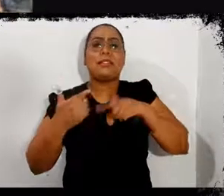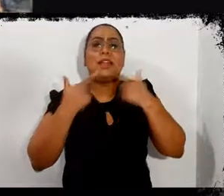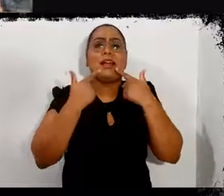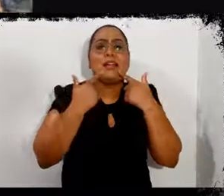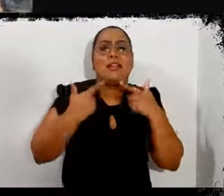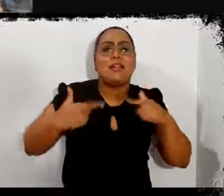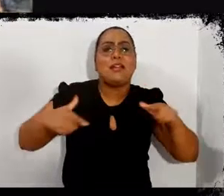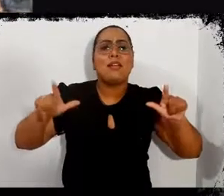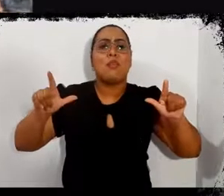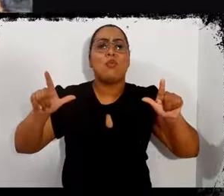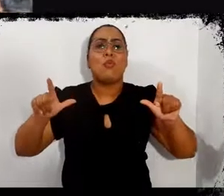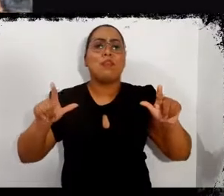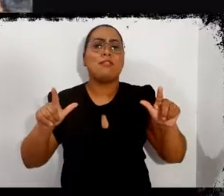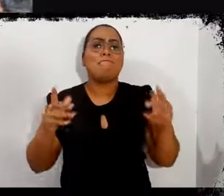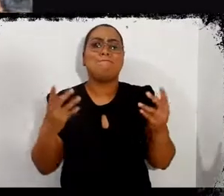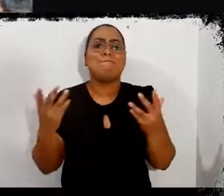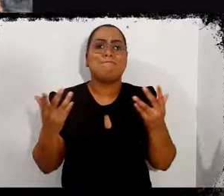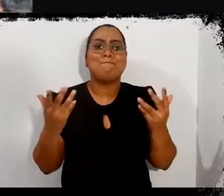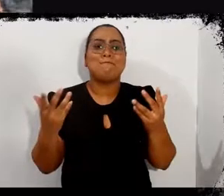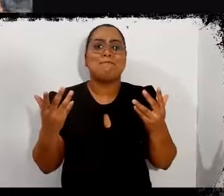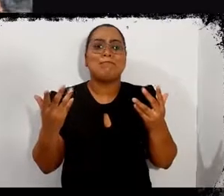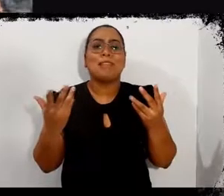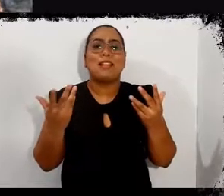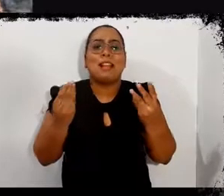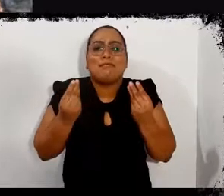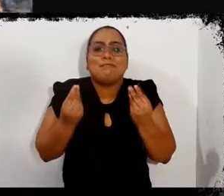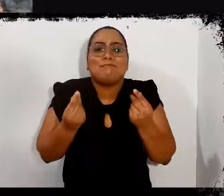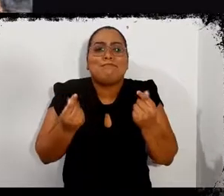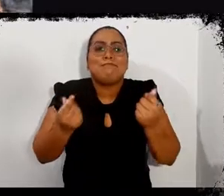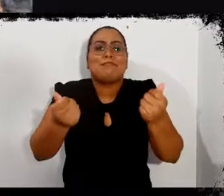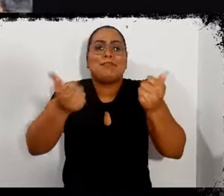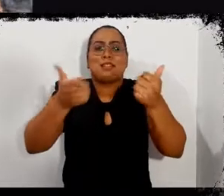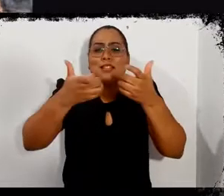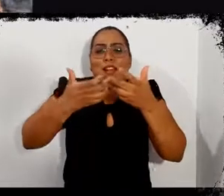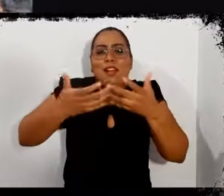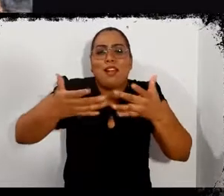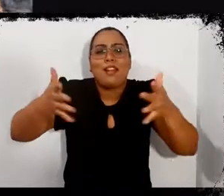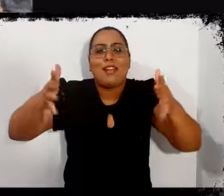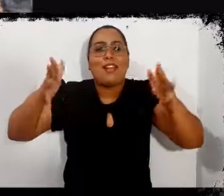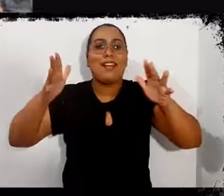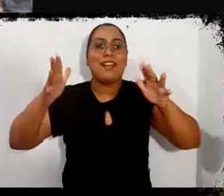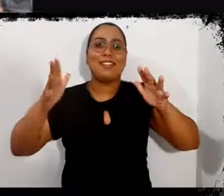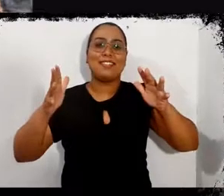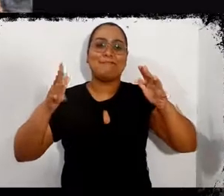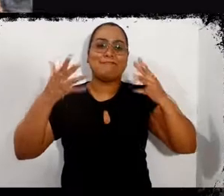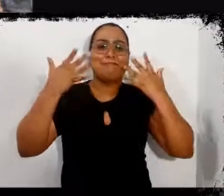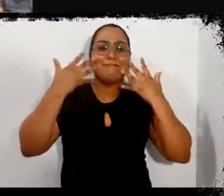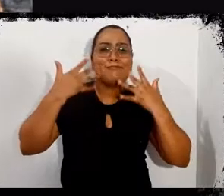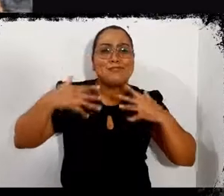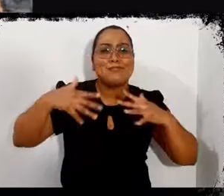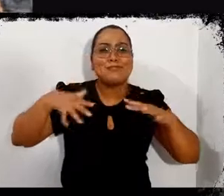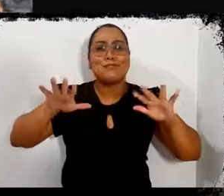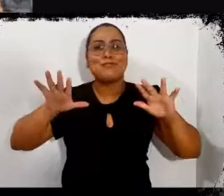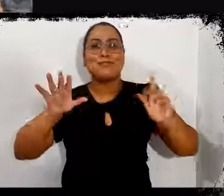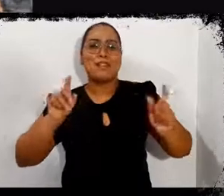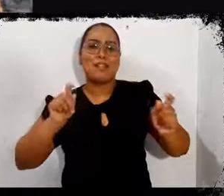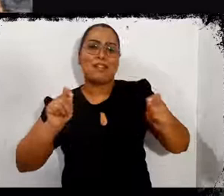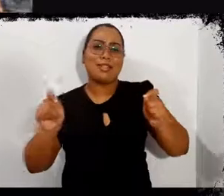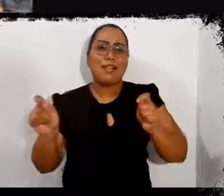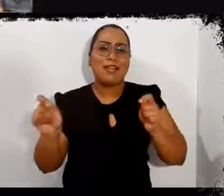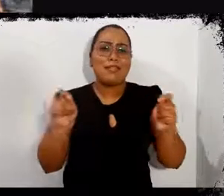Jolles observa que nesses contos a virtude sempre é